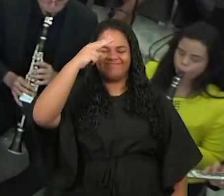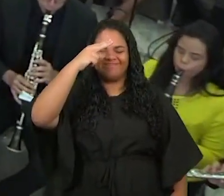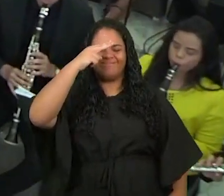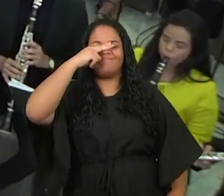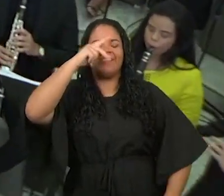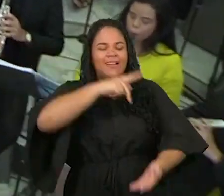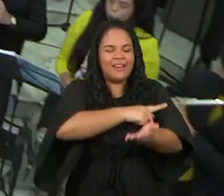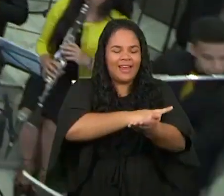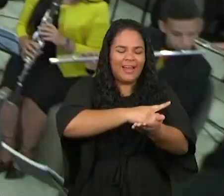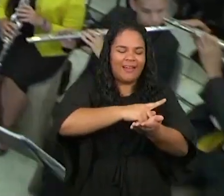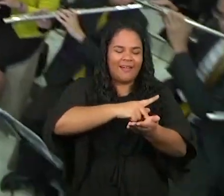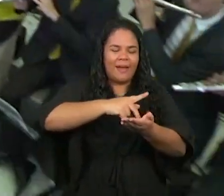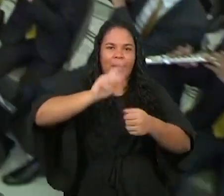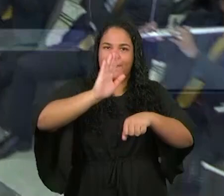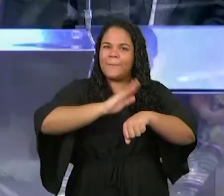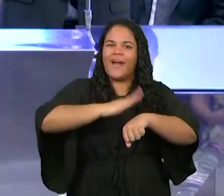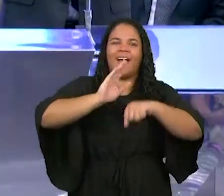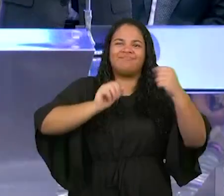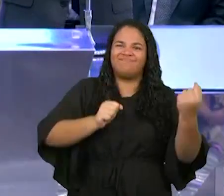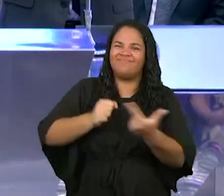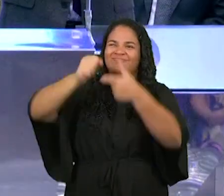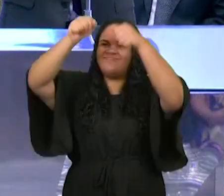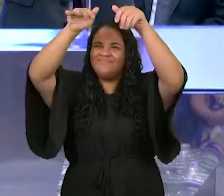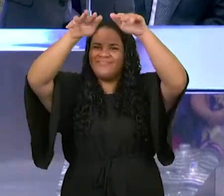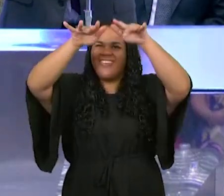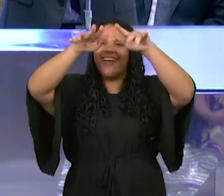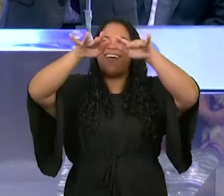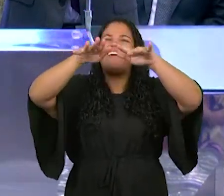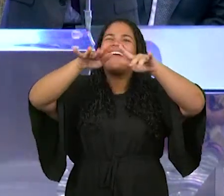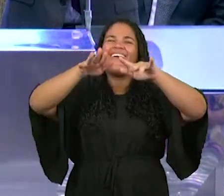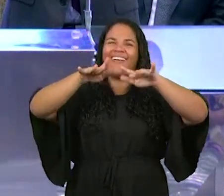algo mais que a neve,